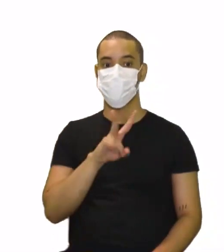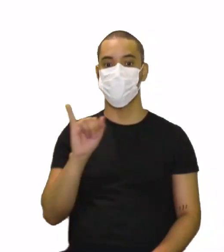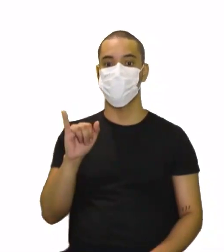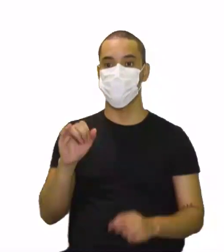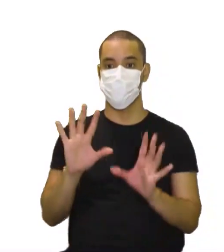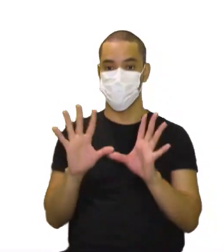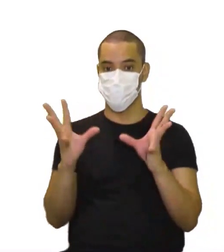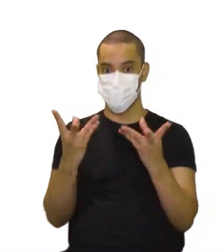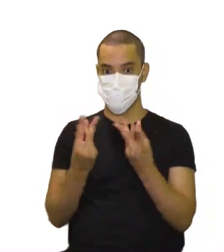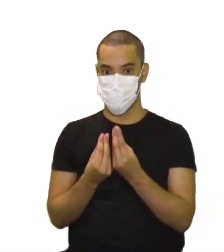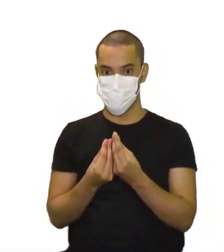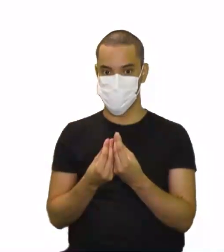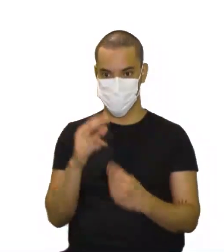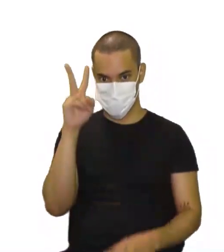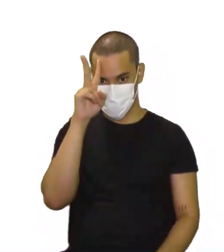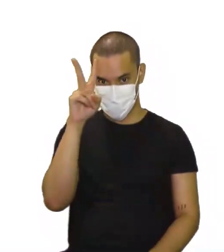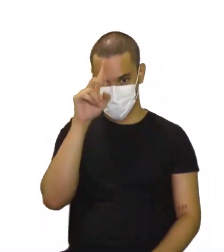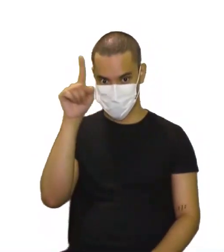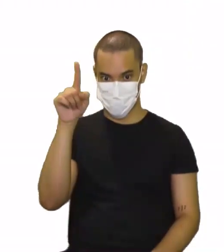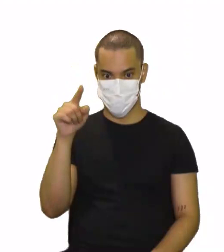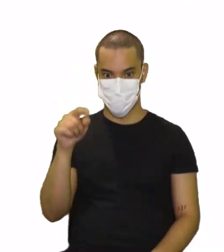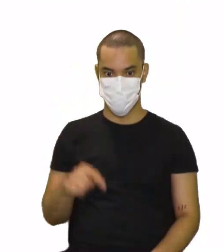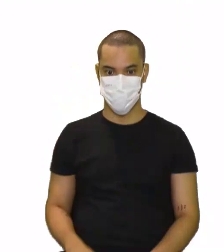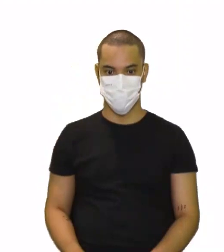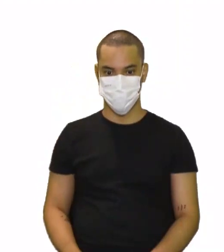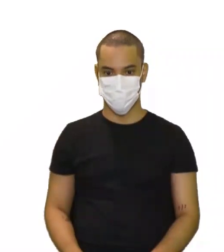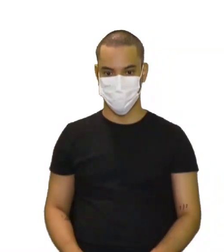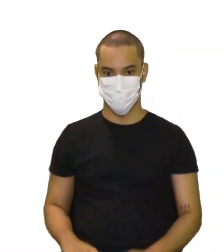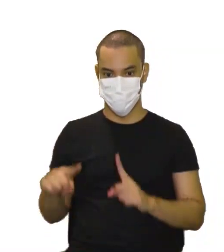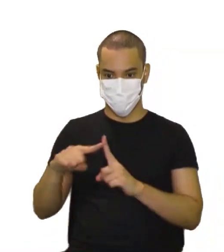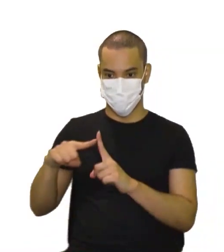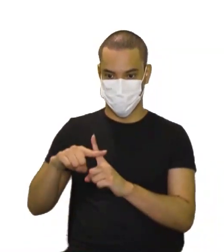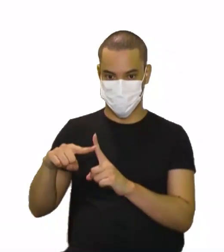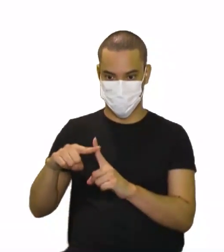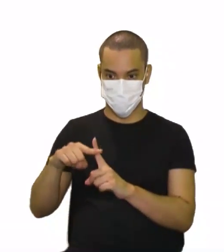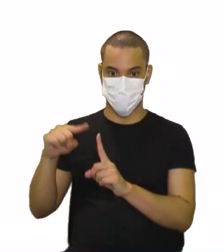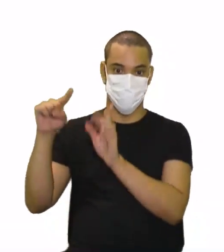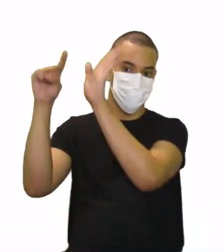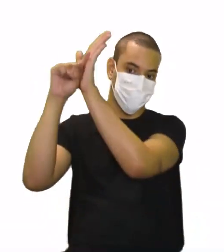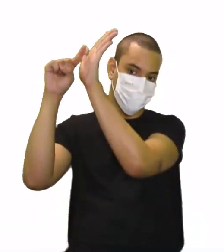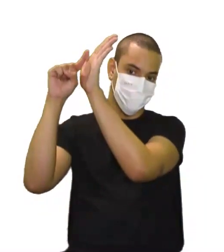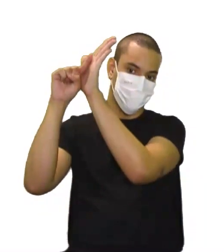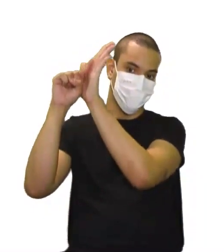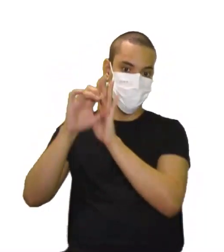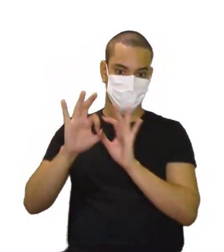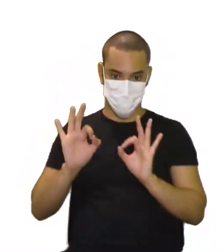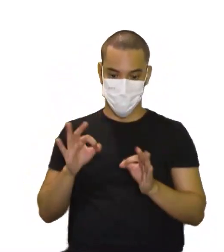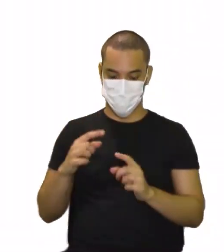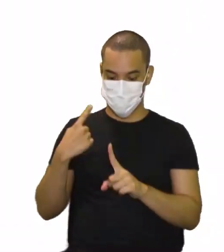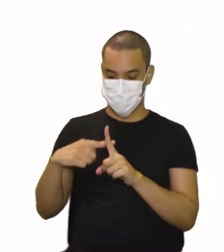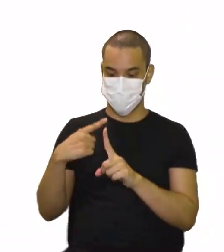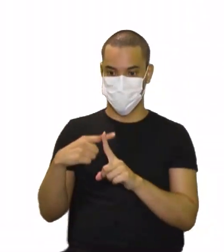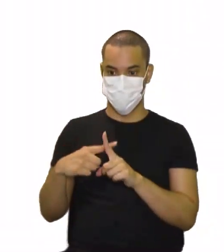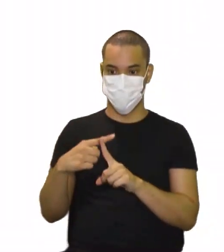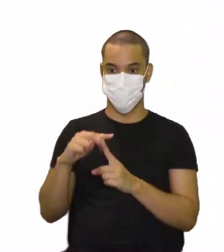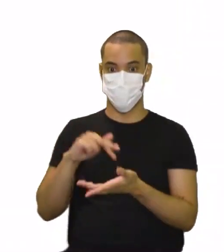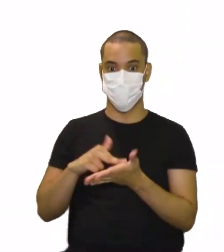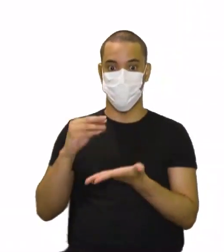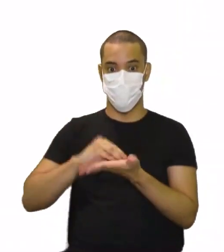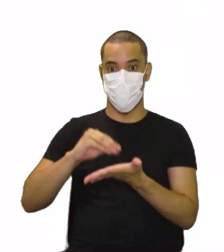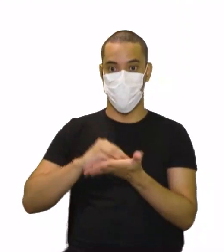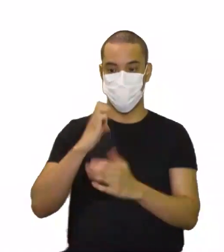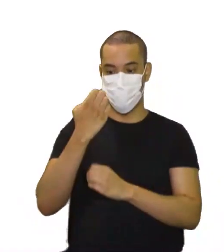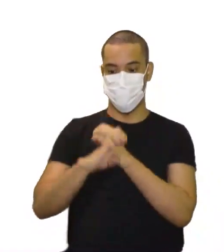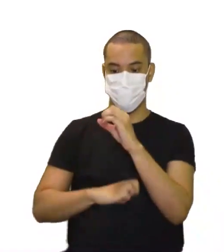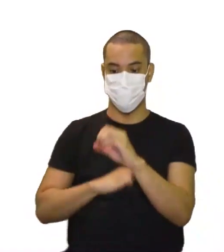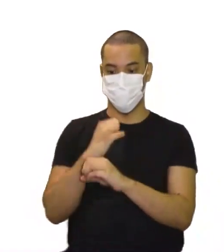algumas partículas, certo? Vamos lá, positiva, negativa. O positivo, na realidade, é quando tem falta de elétrons,